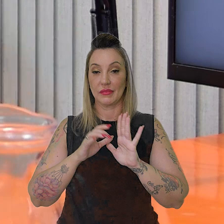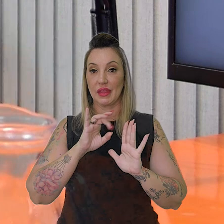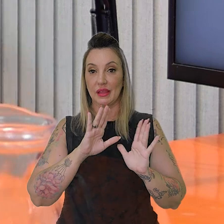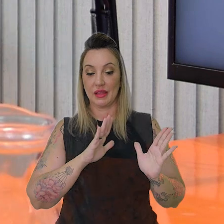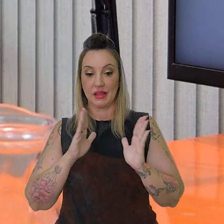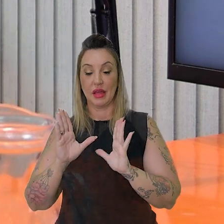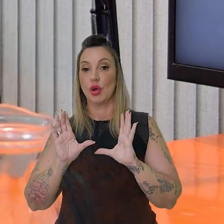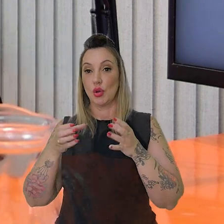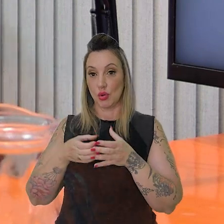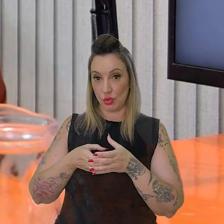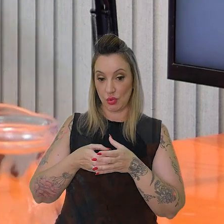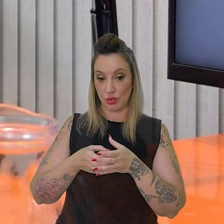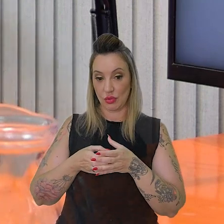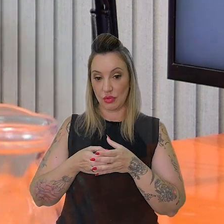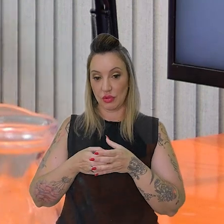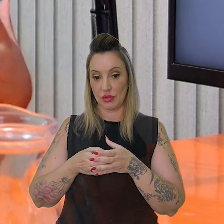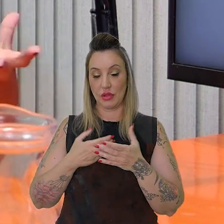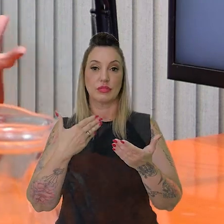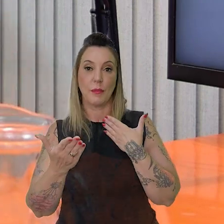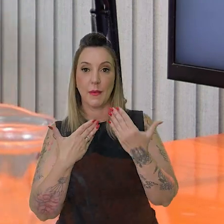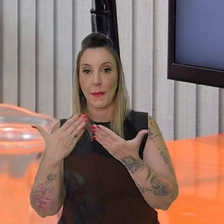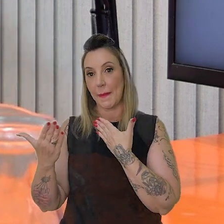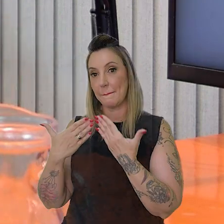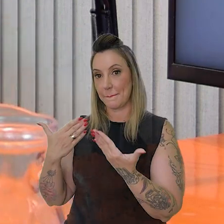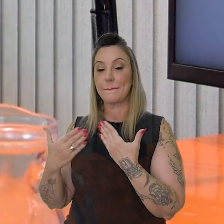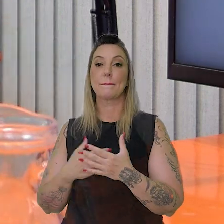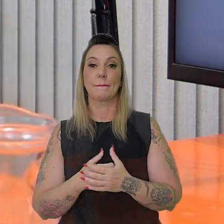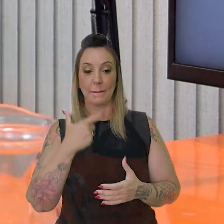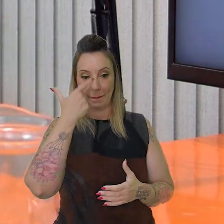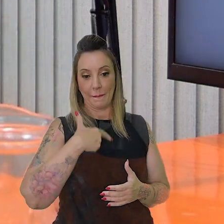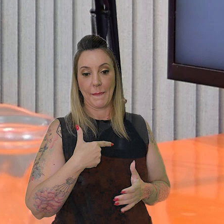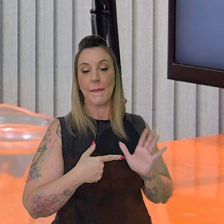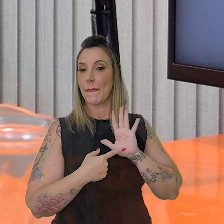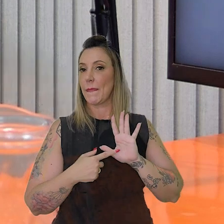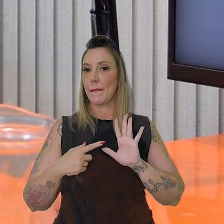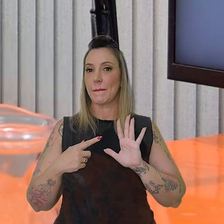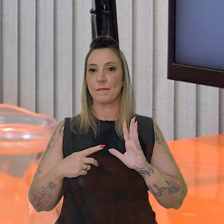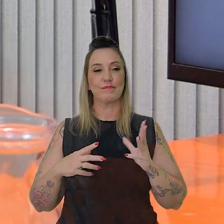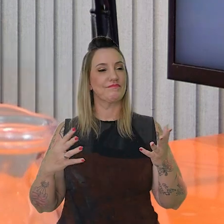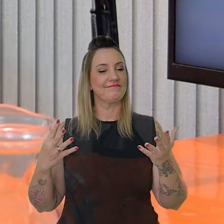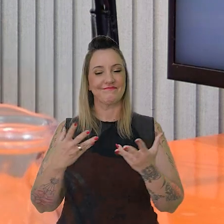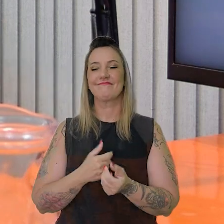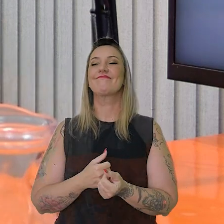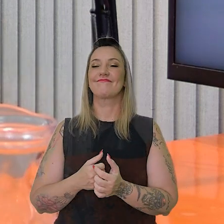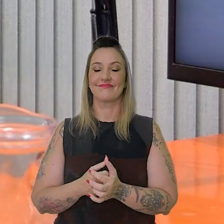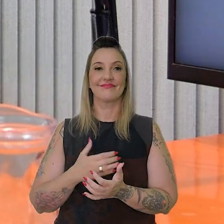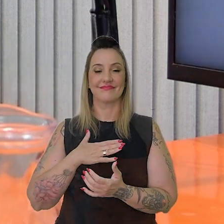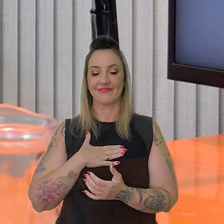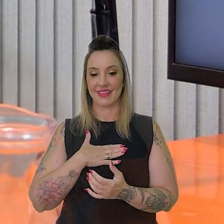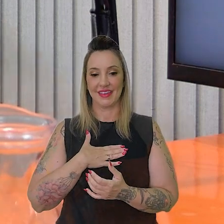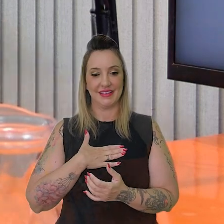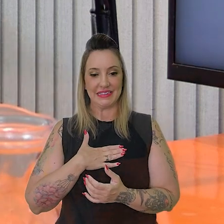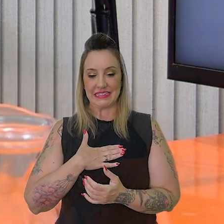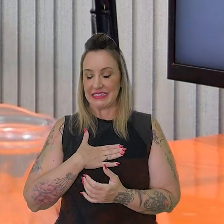então cada edição tem um grupo e elas vão fazer no Network delas é uma coisa de louco é assim